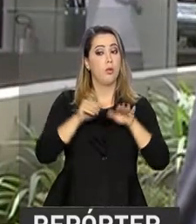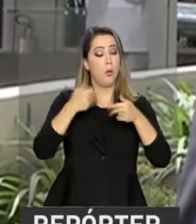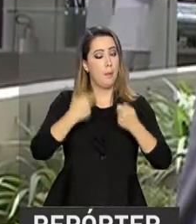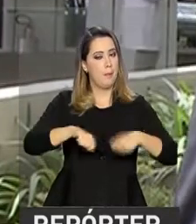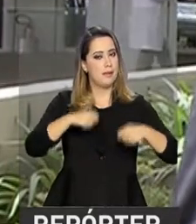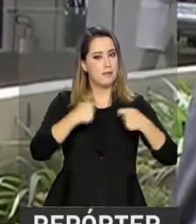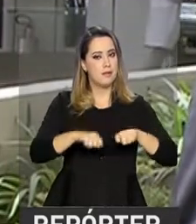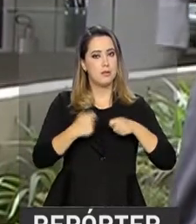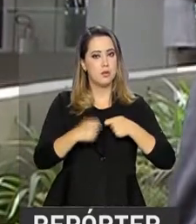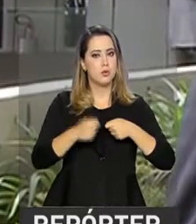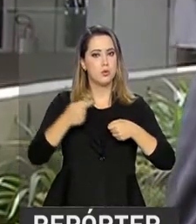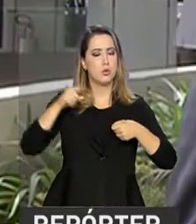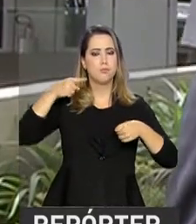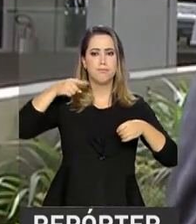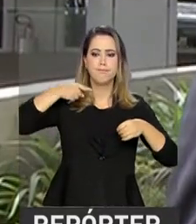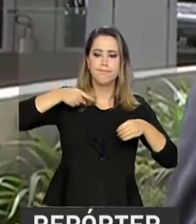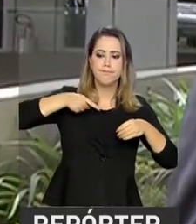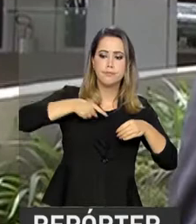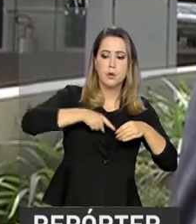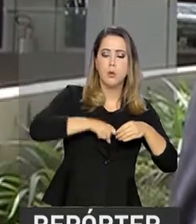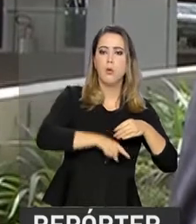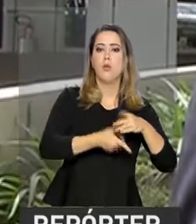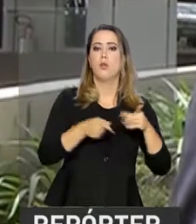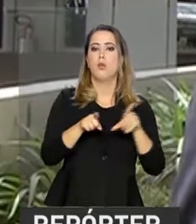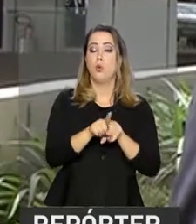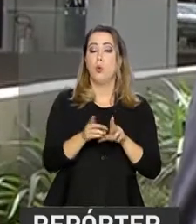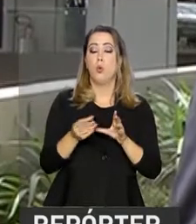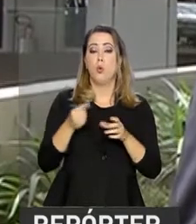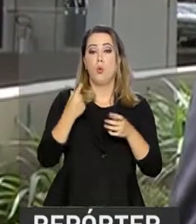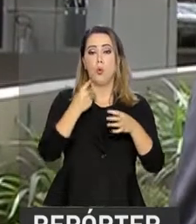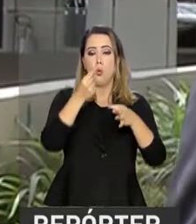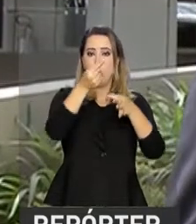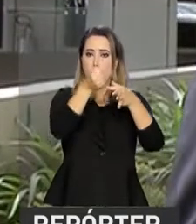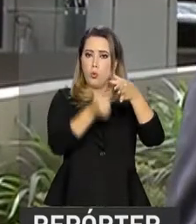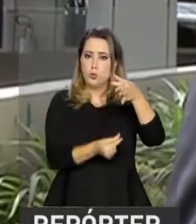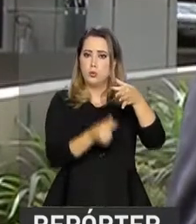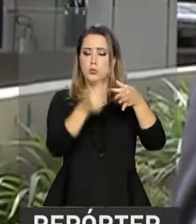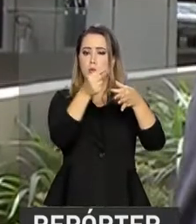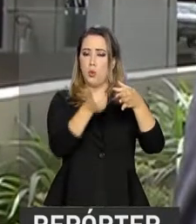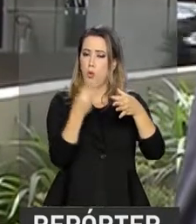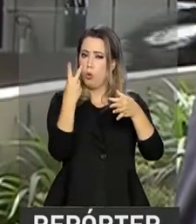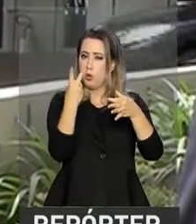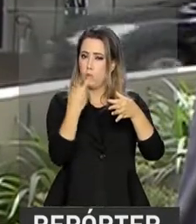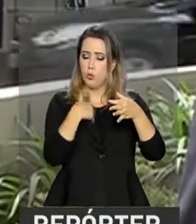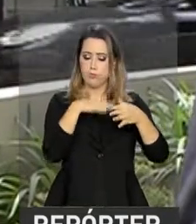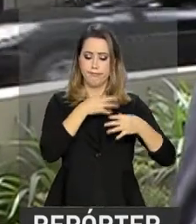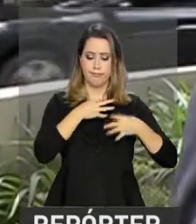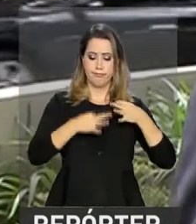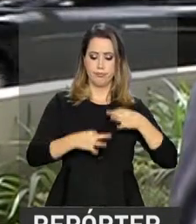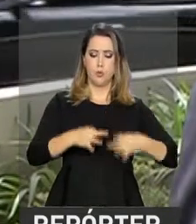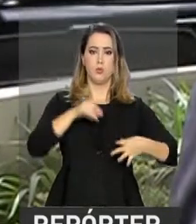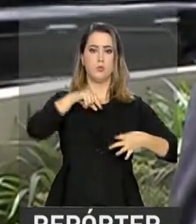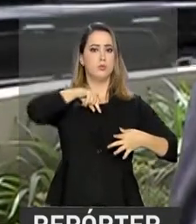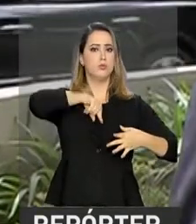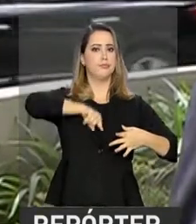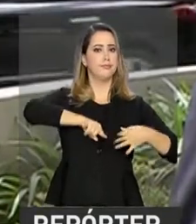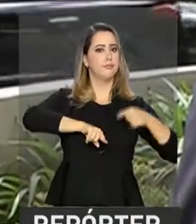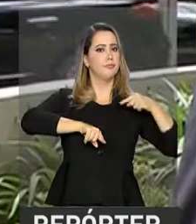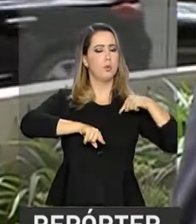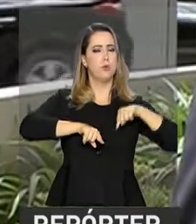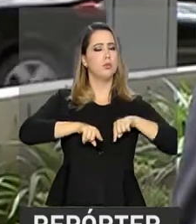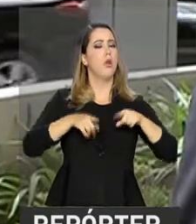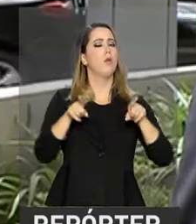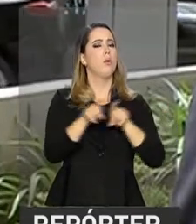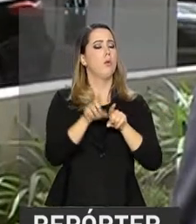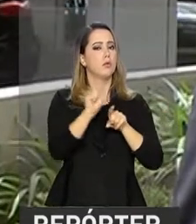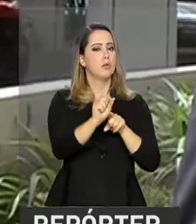submetê-lo a uma angioplastia nas artérias afetadas, com a colocação de estente em duas delas. Esse procedimento é a desobstrução da artéria que leva